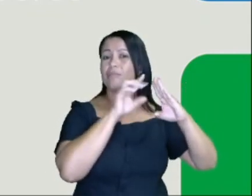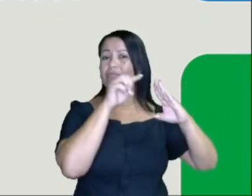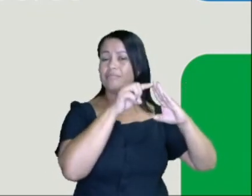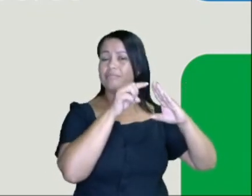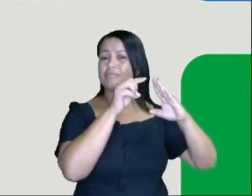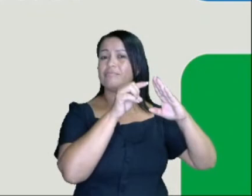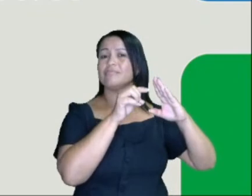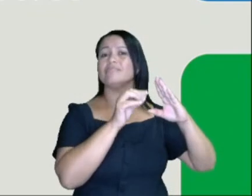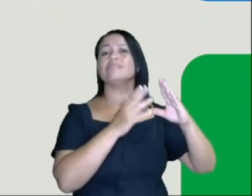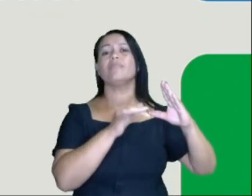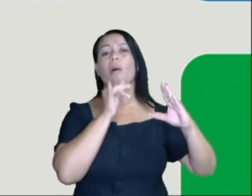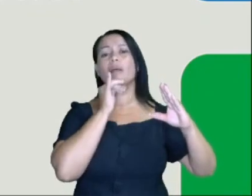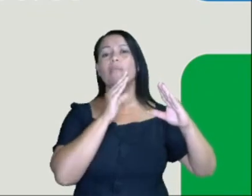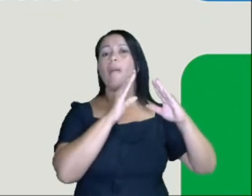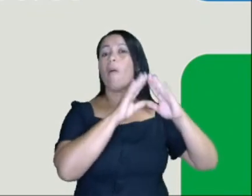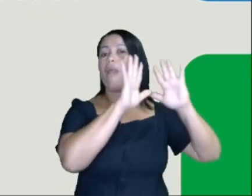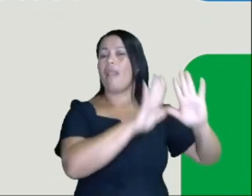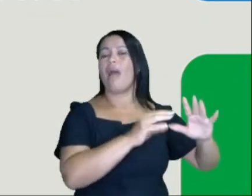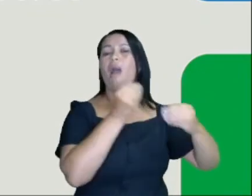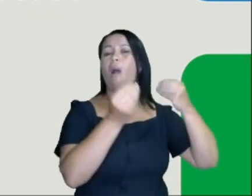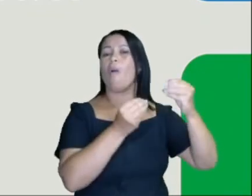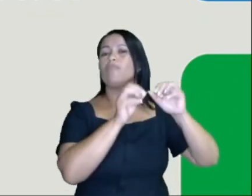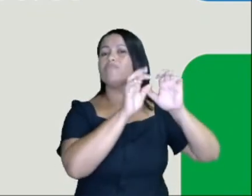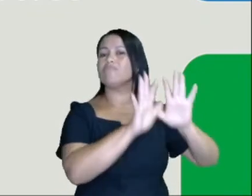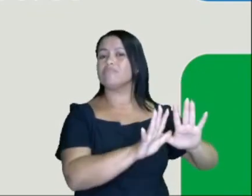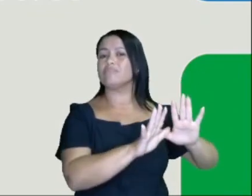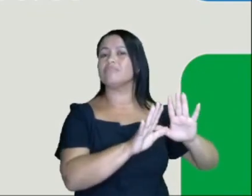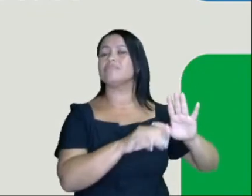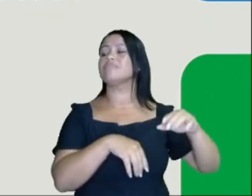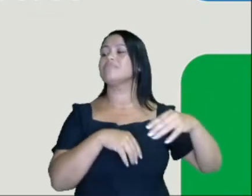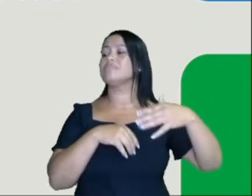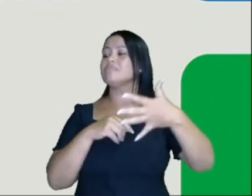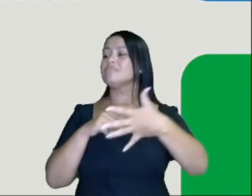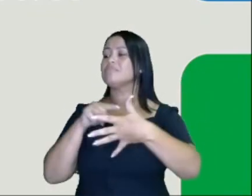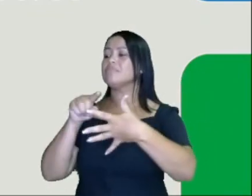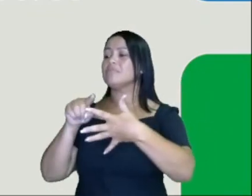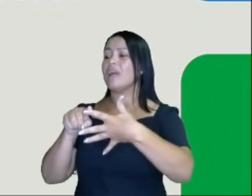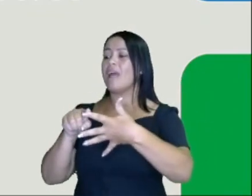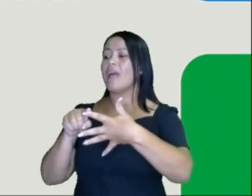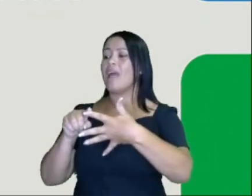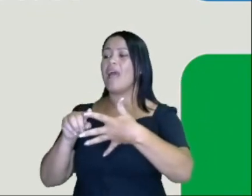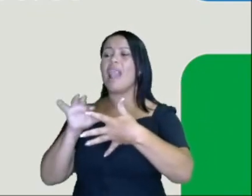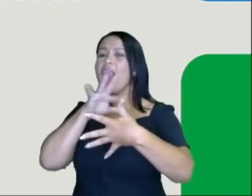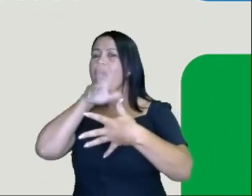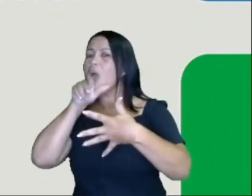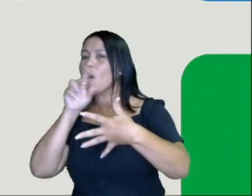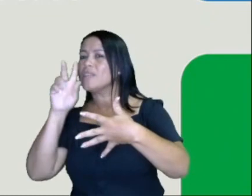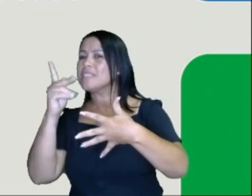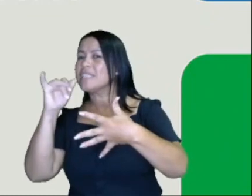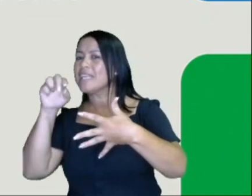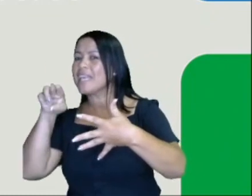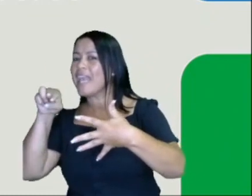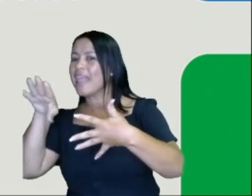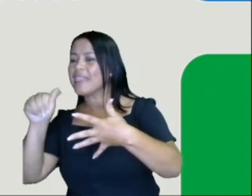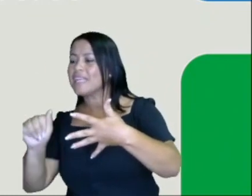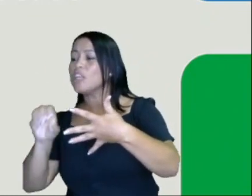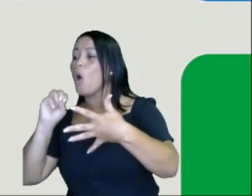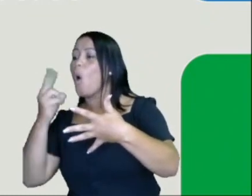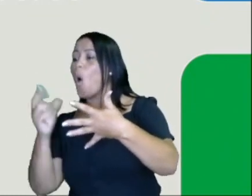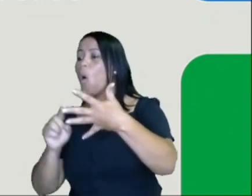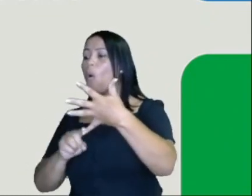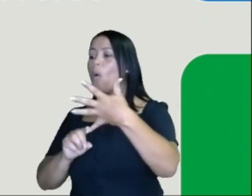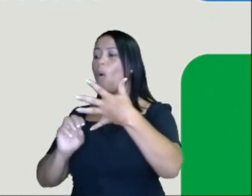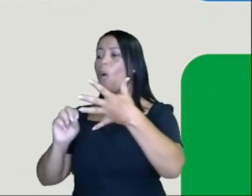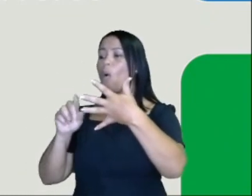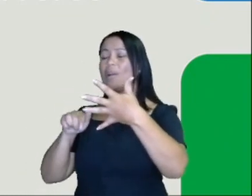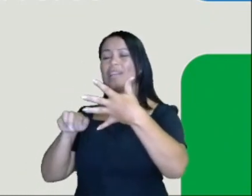espécie, ocorre entre leões e hienas, orquídea e árvore. Essa é muito fácil, né? É